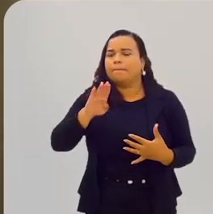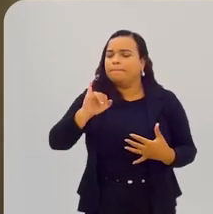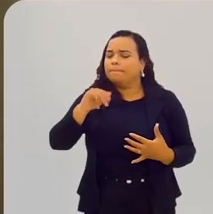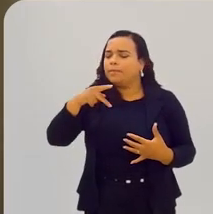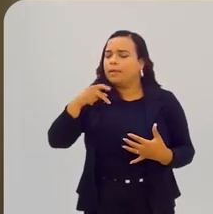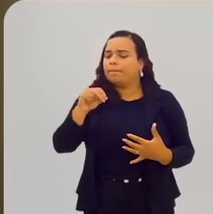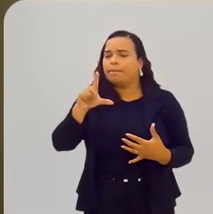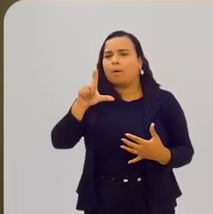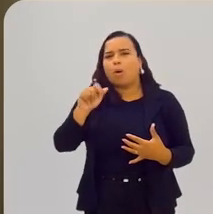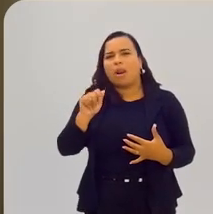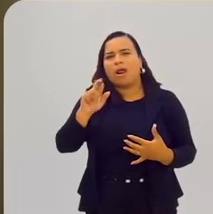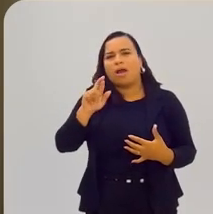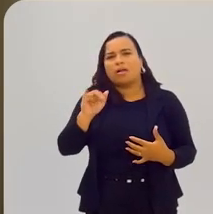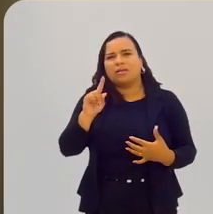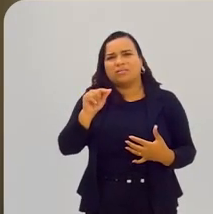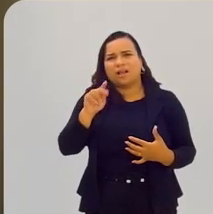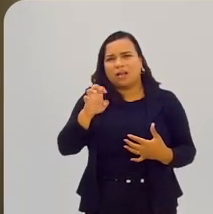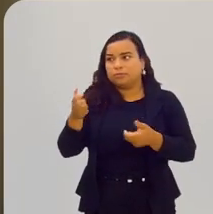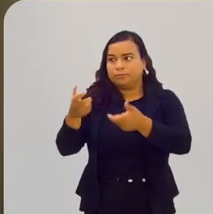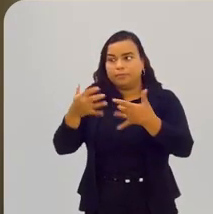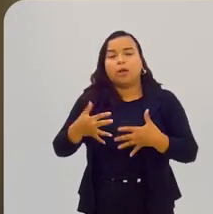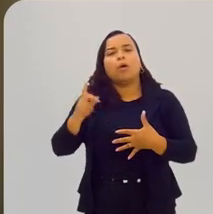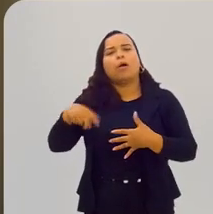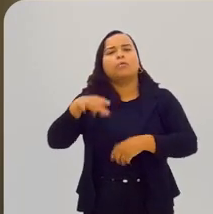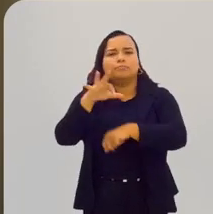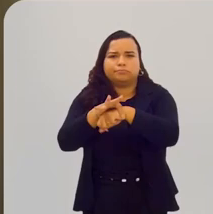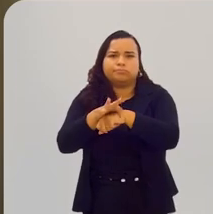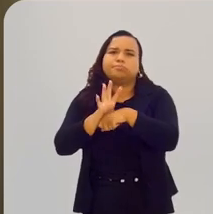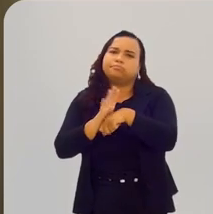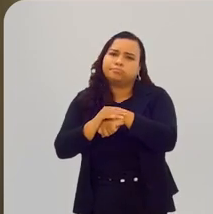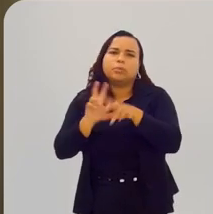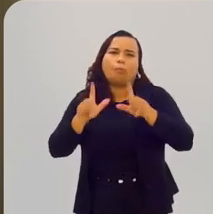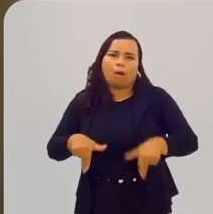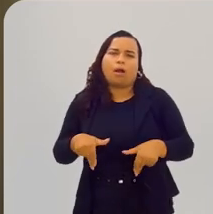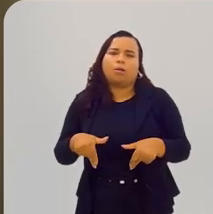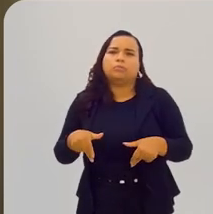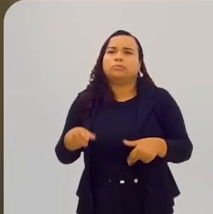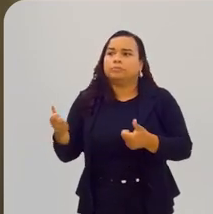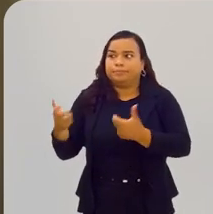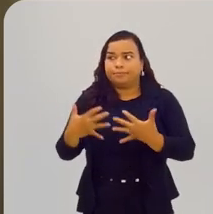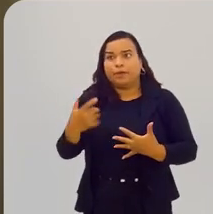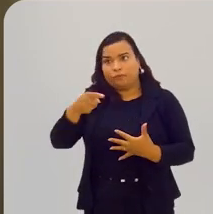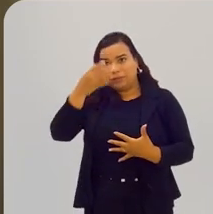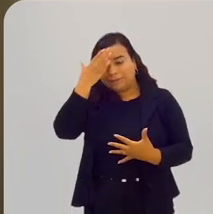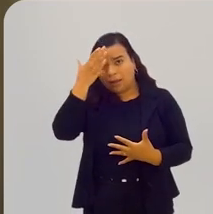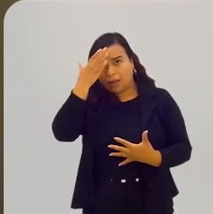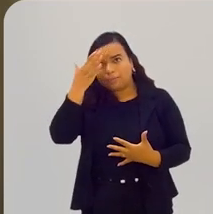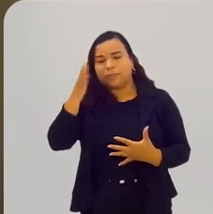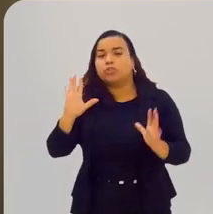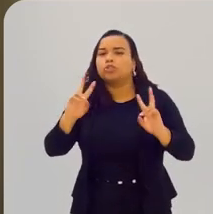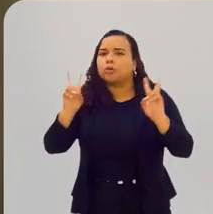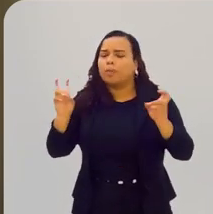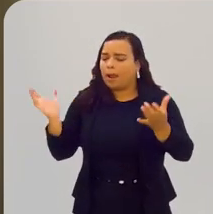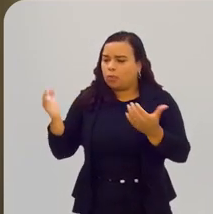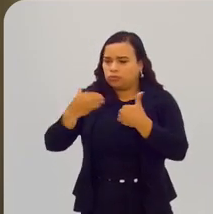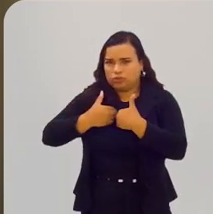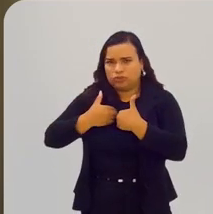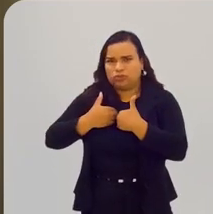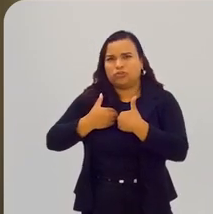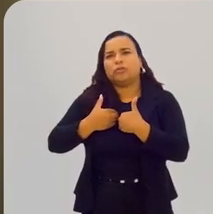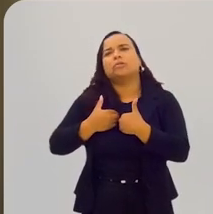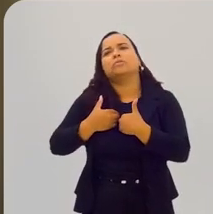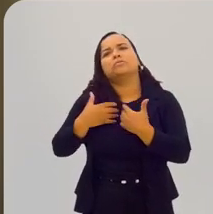uma comodidade então ele falou assim foi a partir desse momento do que você entende do espectro